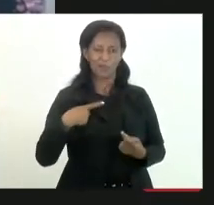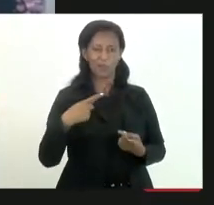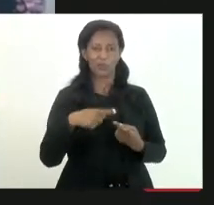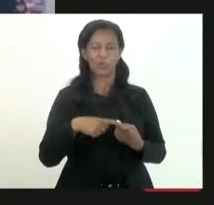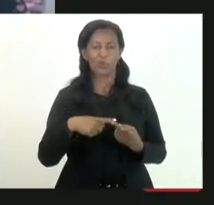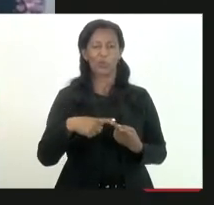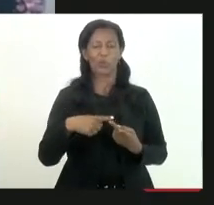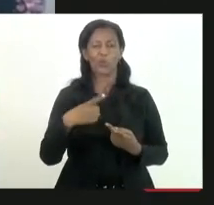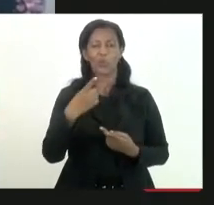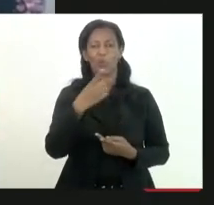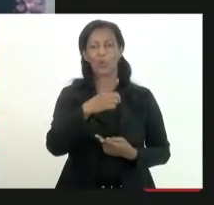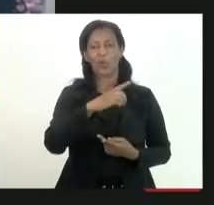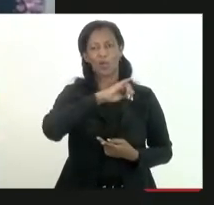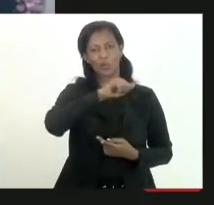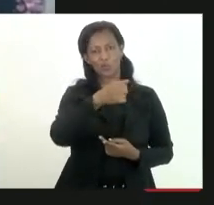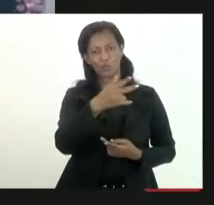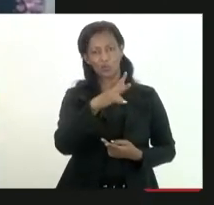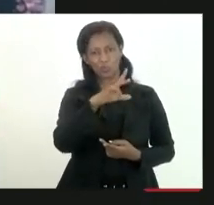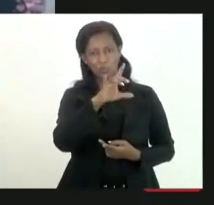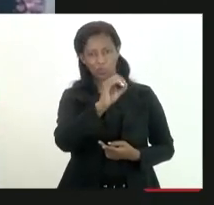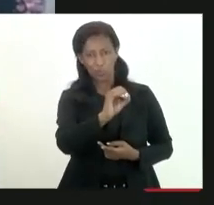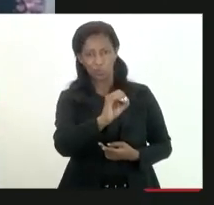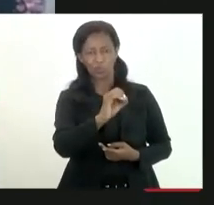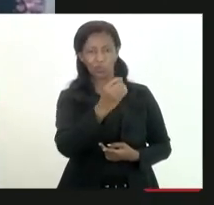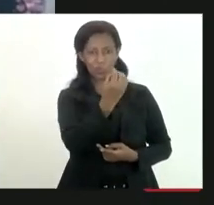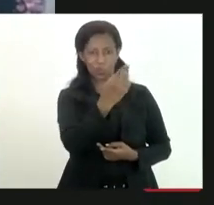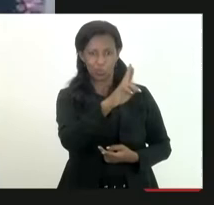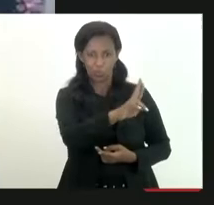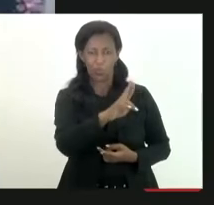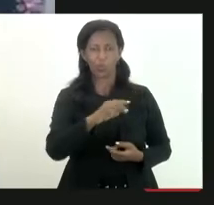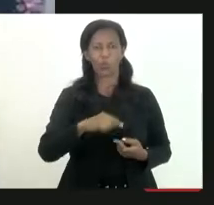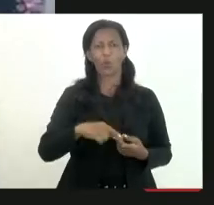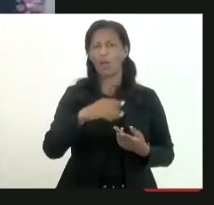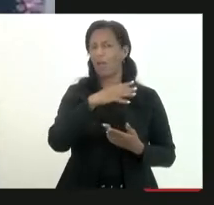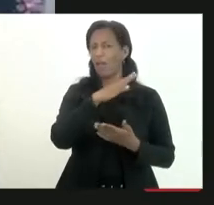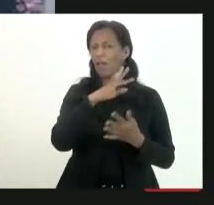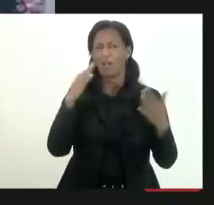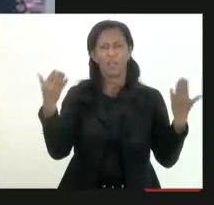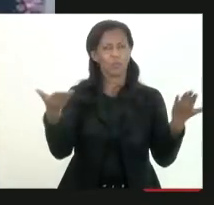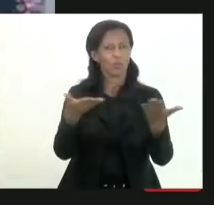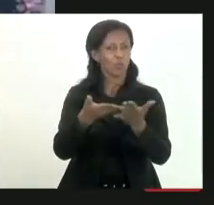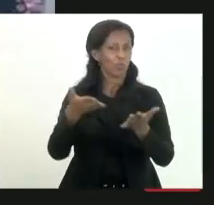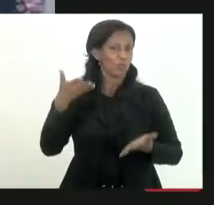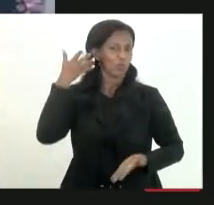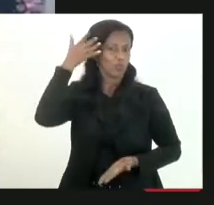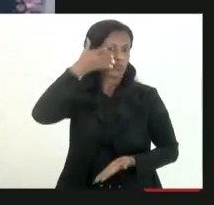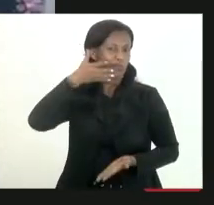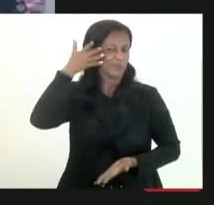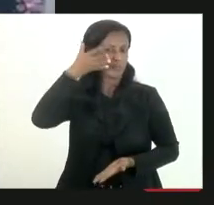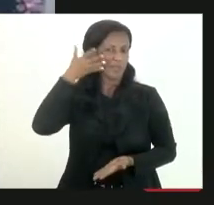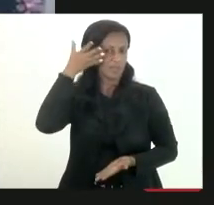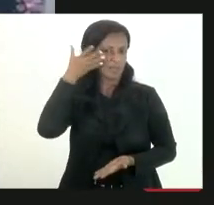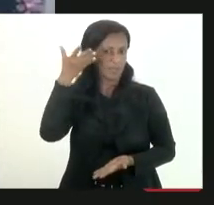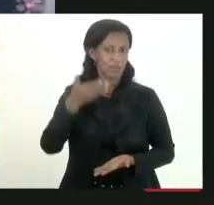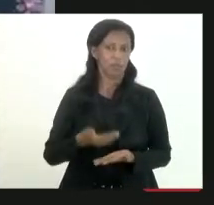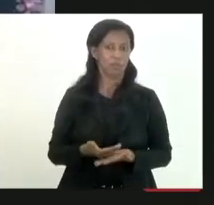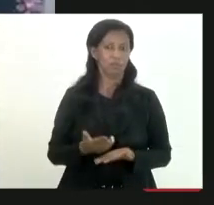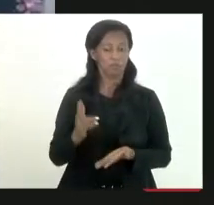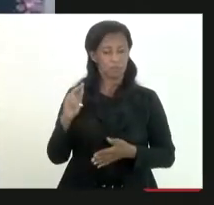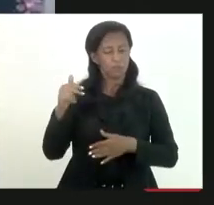Manuel, ao senhor Luiz Eduardo Oliveira. Acho que todos os palestrantes colocaram aqui de maneira